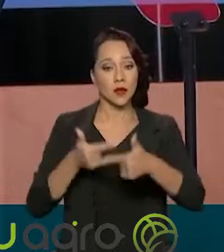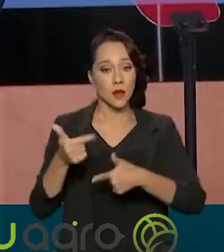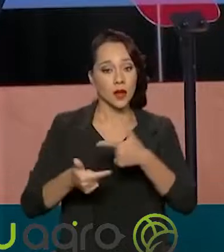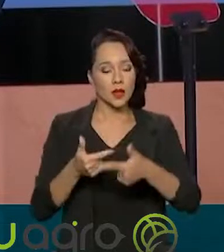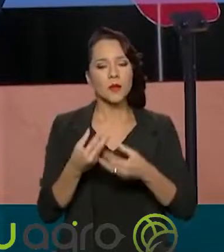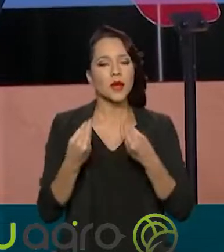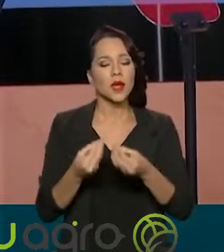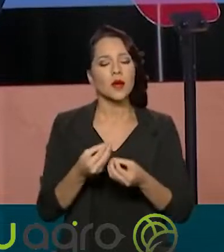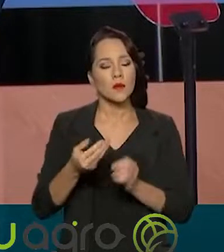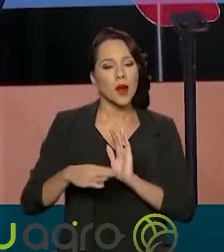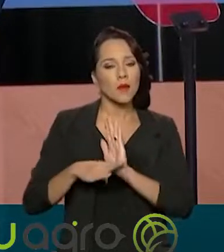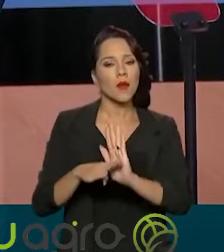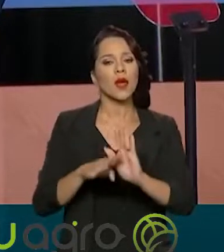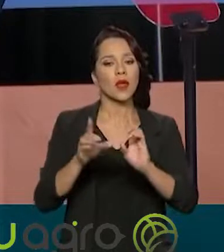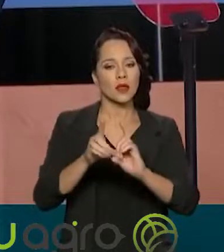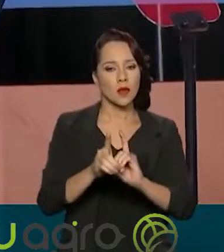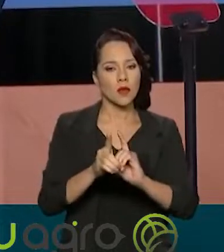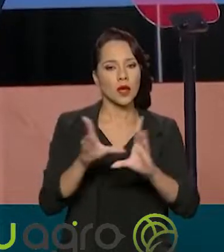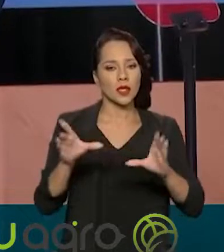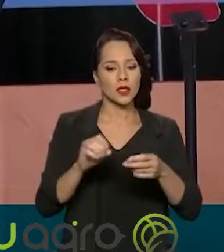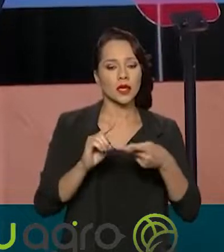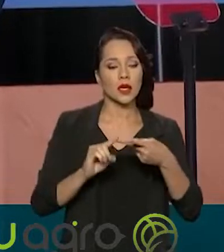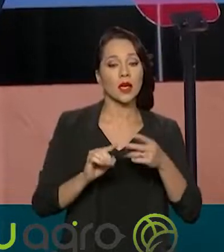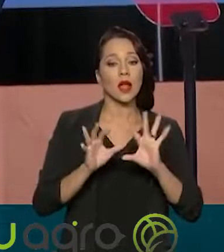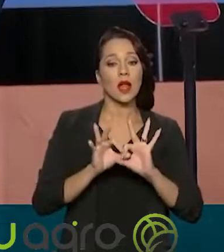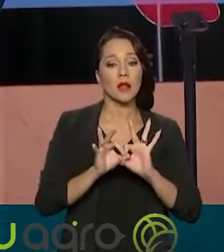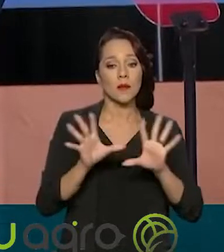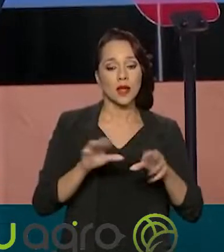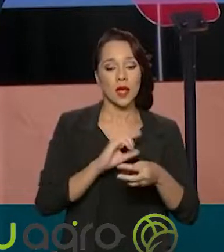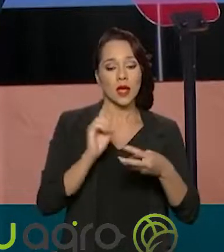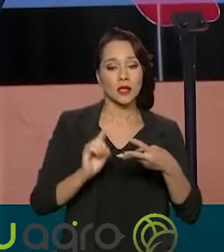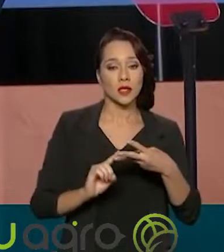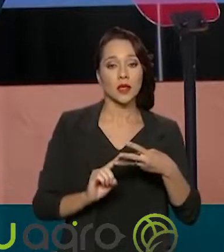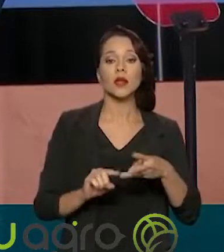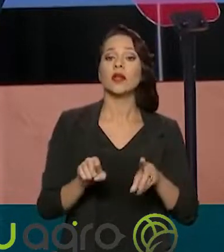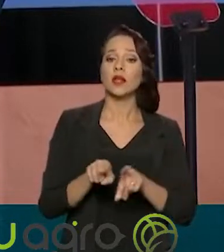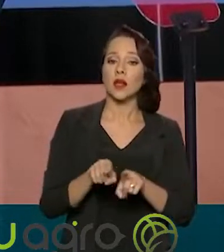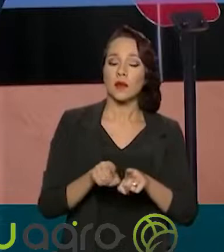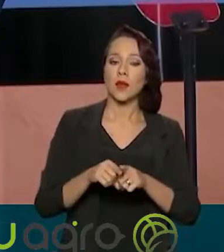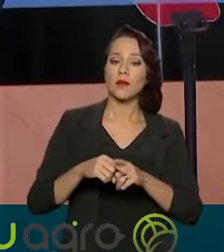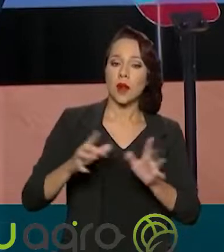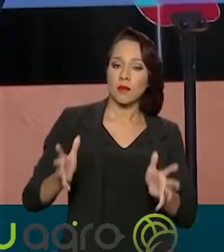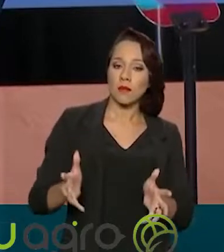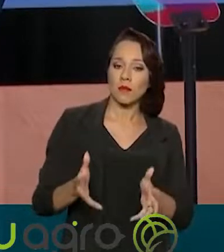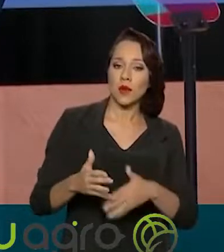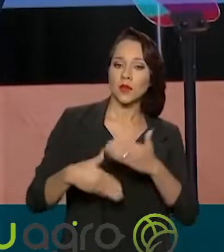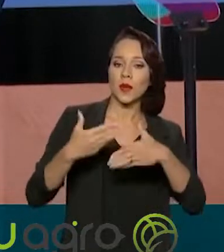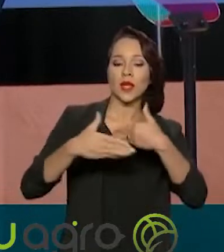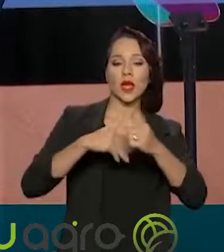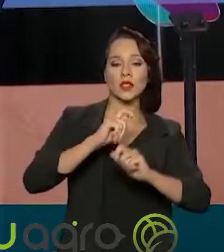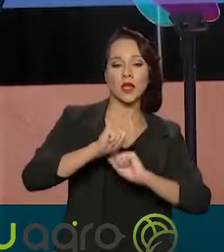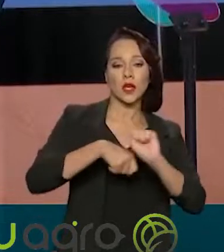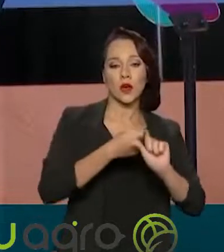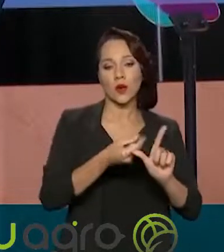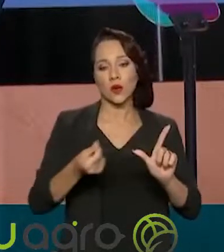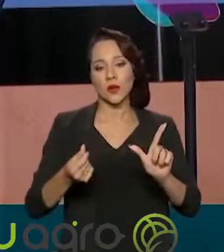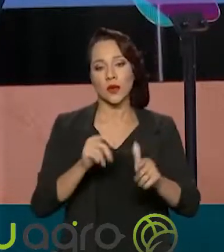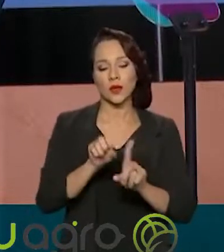pela democracia, pela liberdade e pela prosperidade econômica e